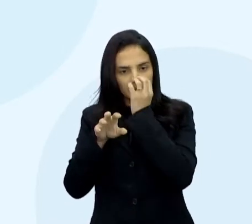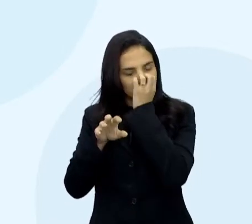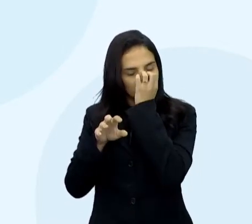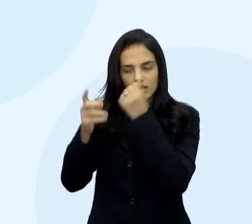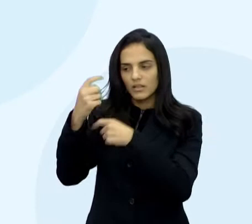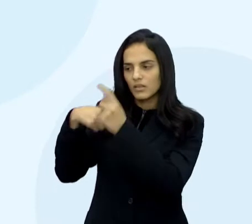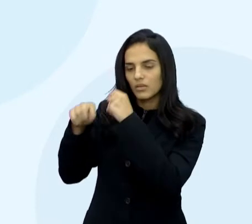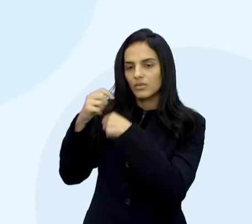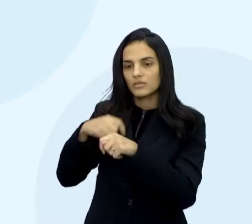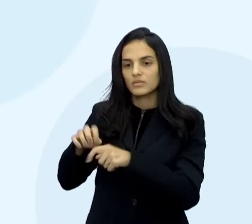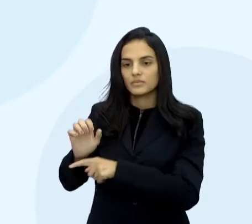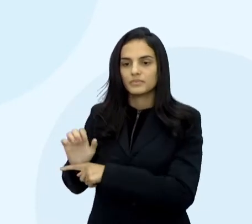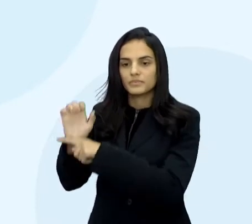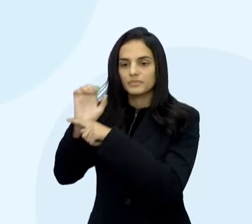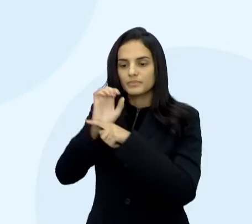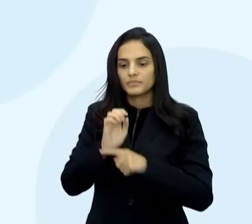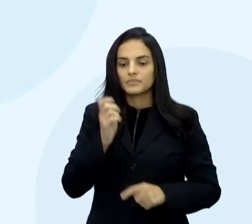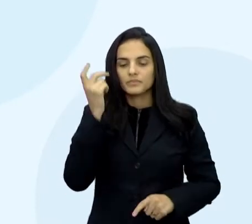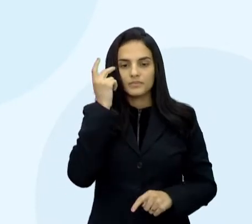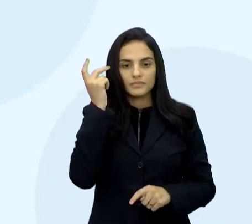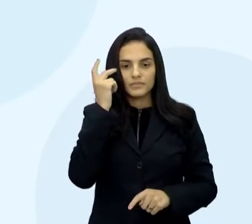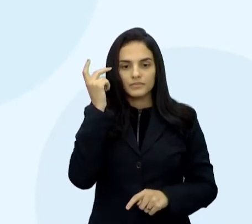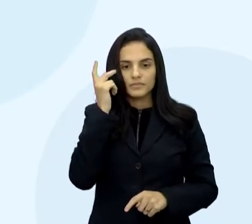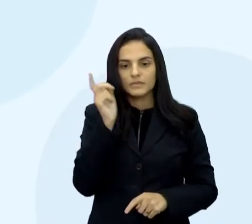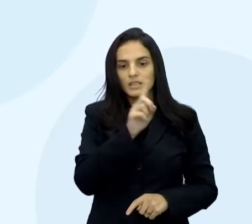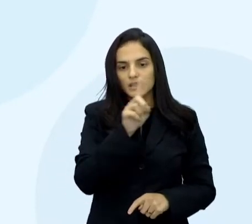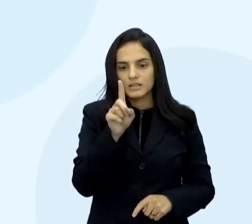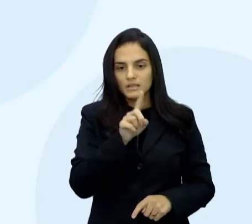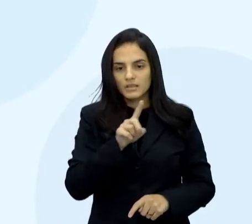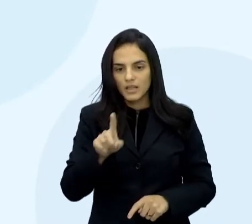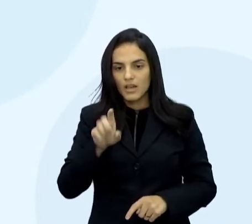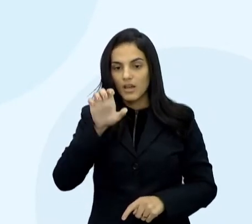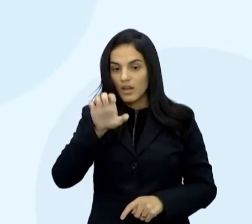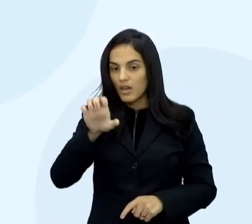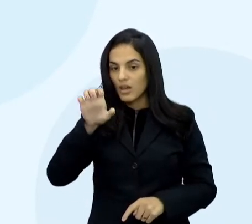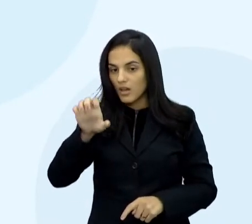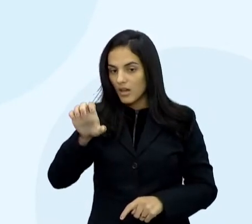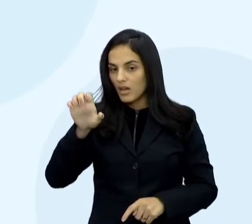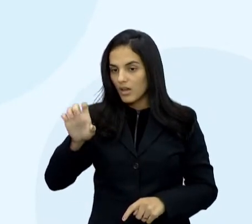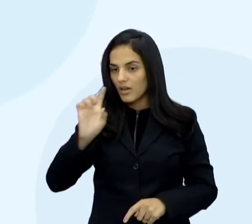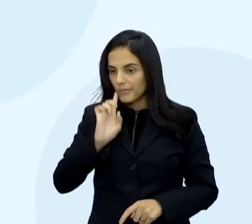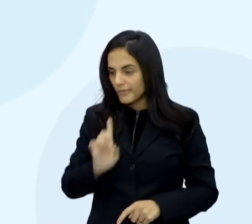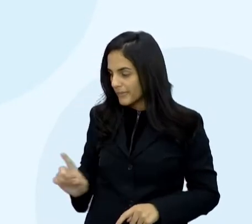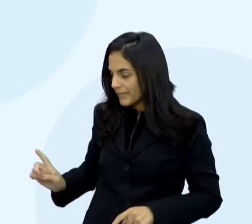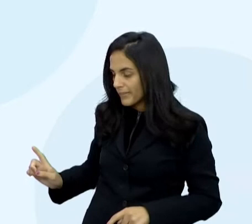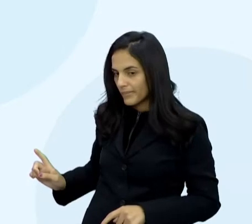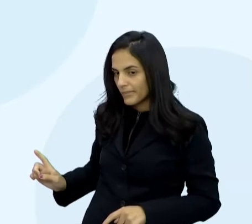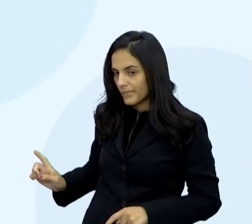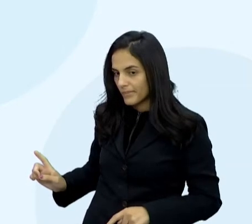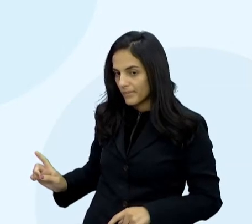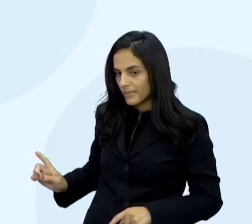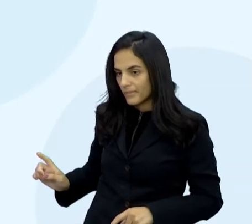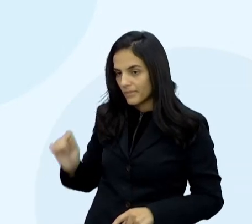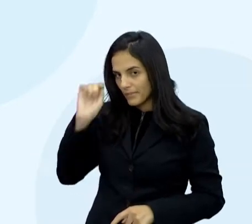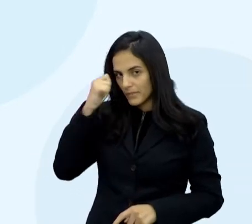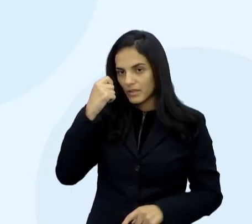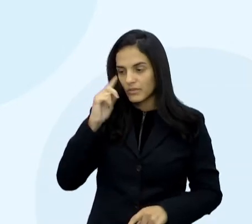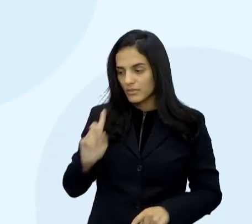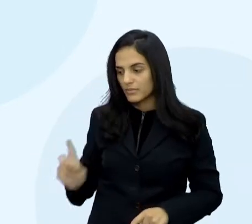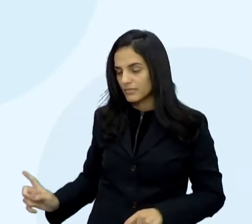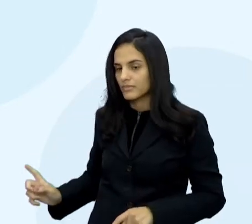do Estado de São Paulo, o ZEE, que está ali embaixo em negrito, tá? Então, é o